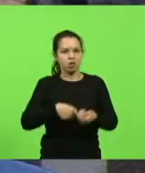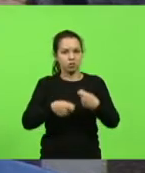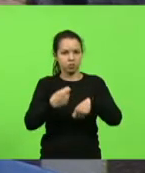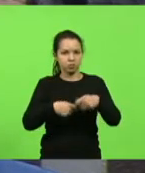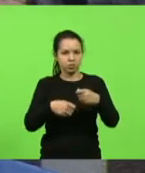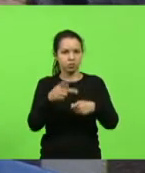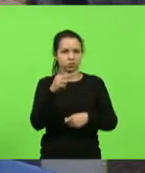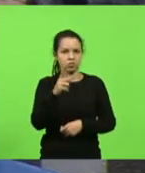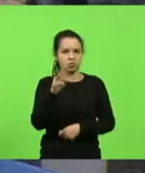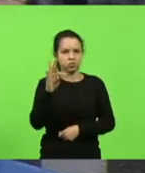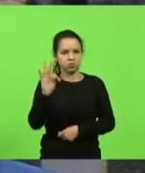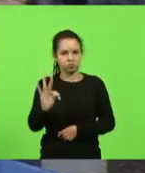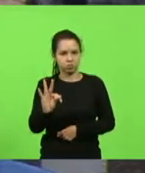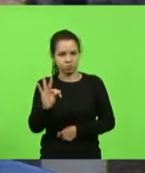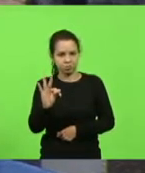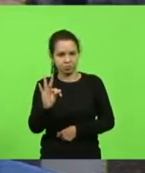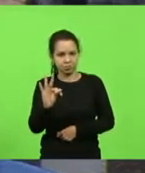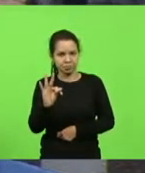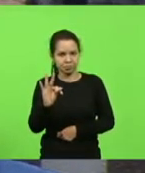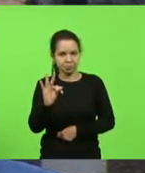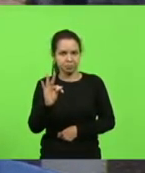PT,